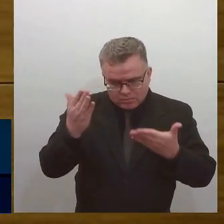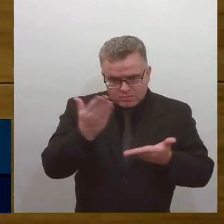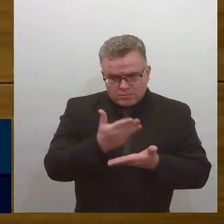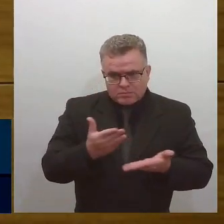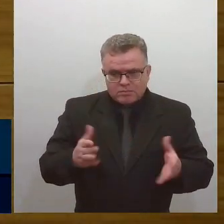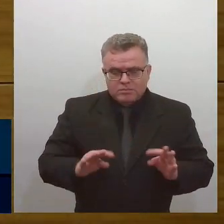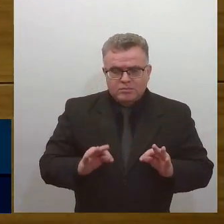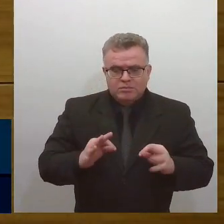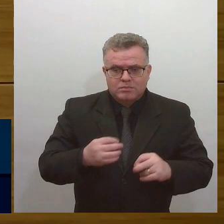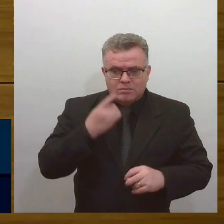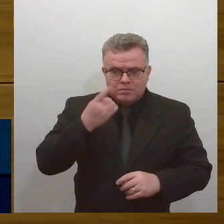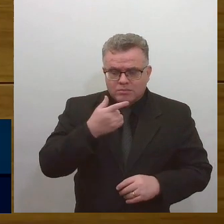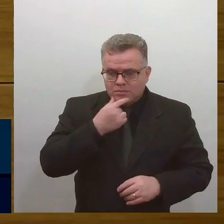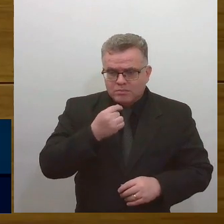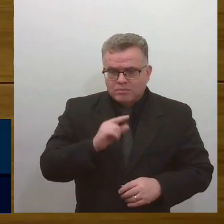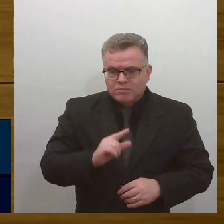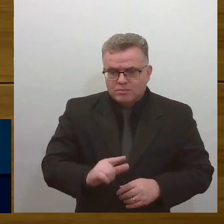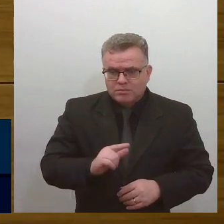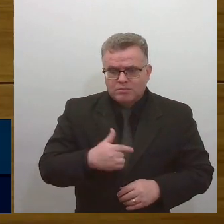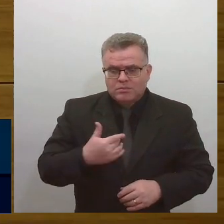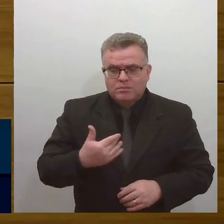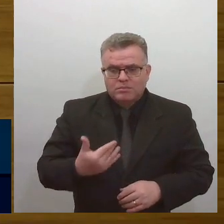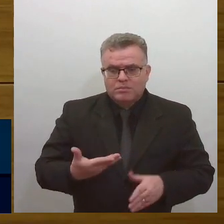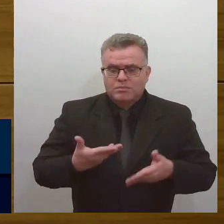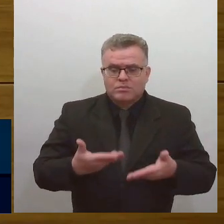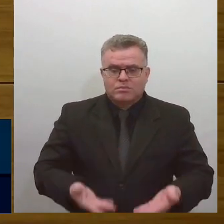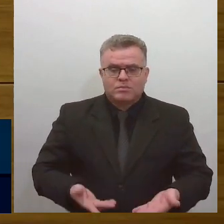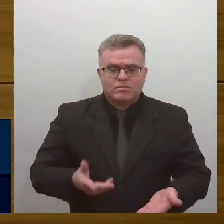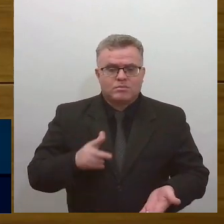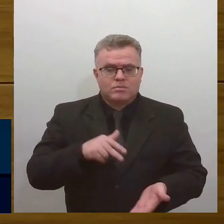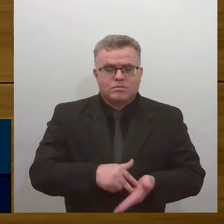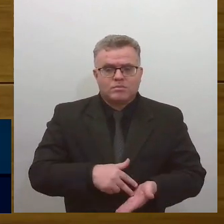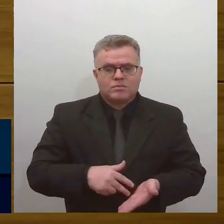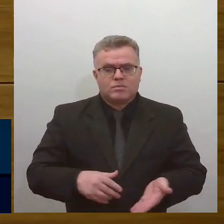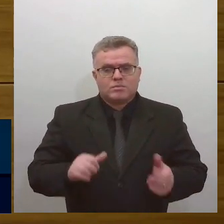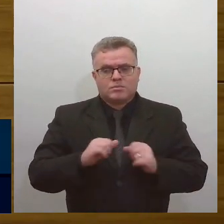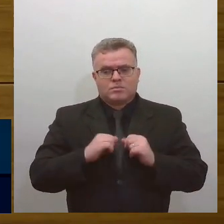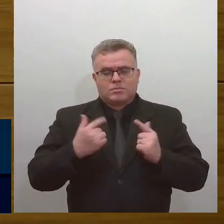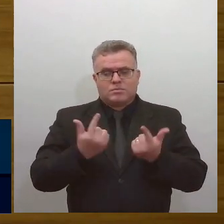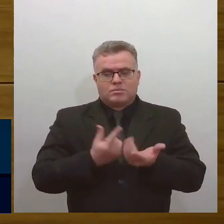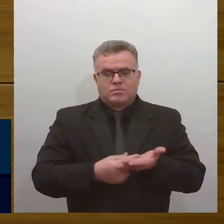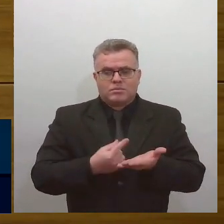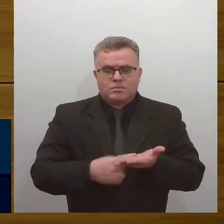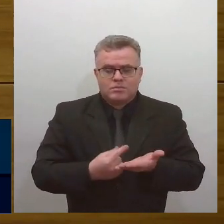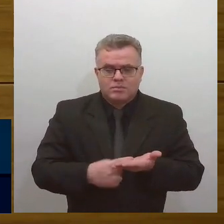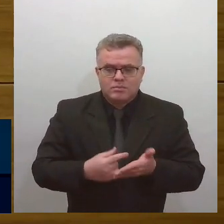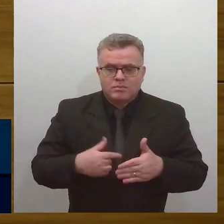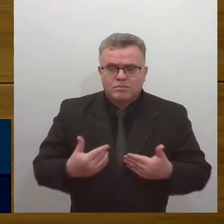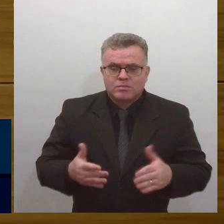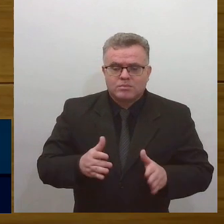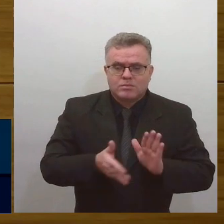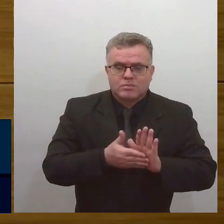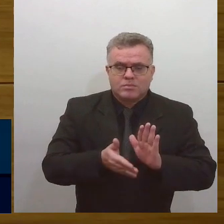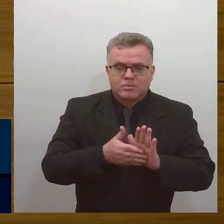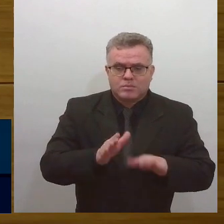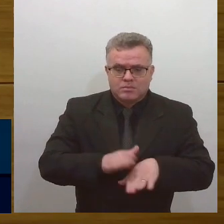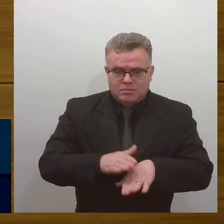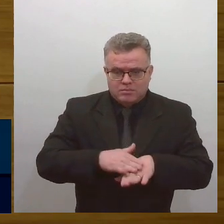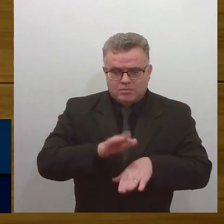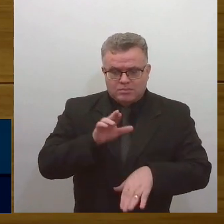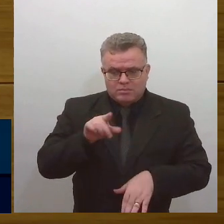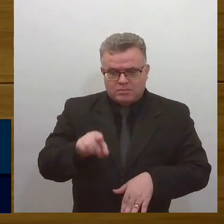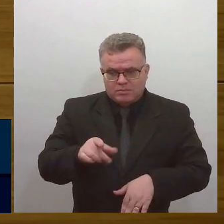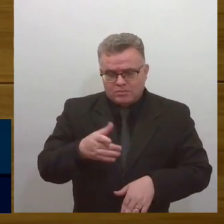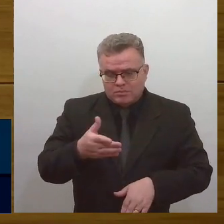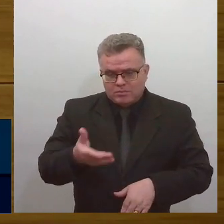Luciano sei que o convite foi da Assembleia mas partiu dele o requerimento e eu tô sempre aqui